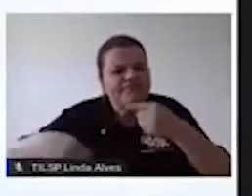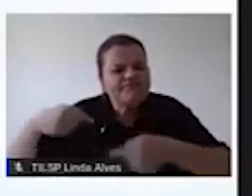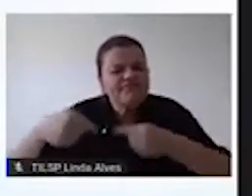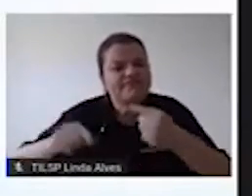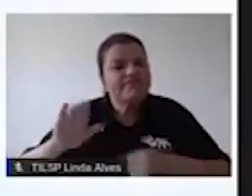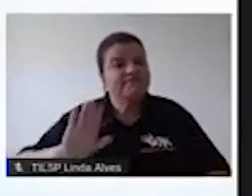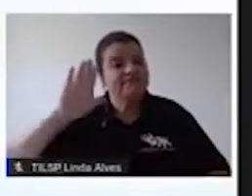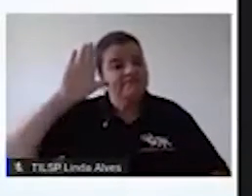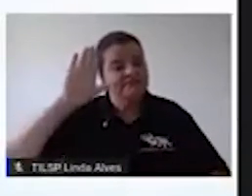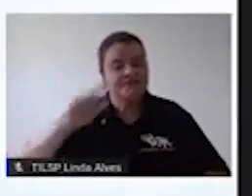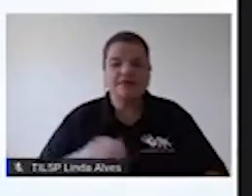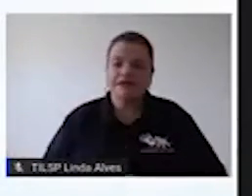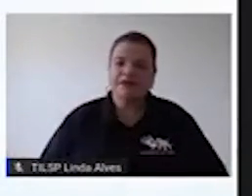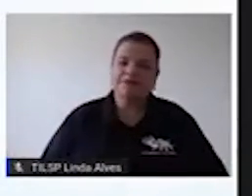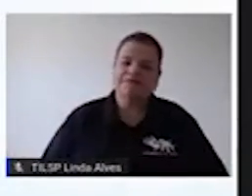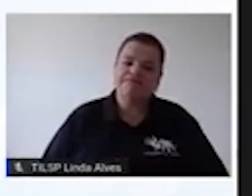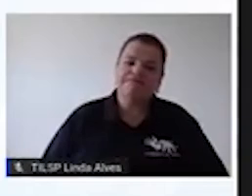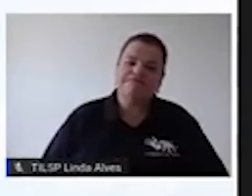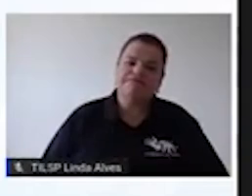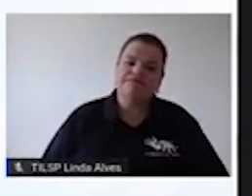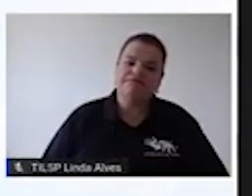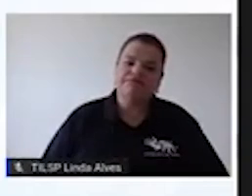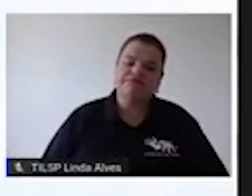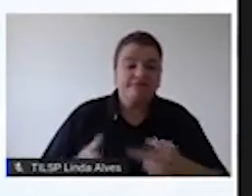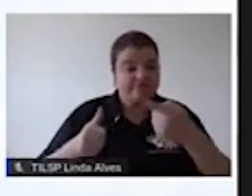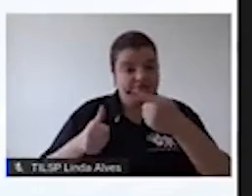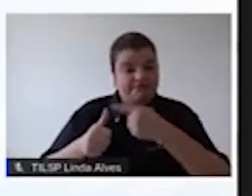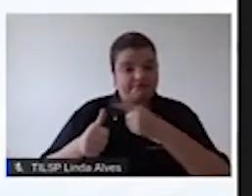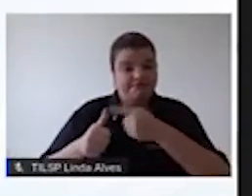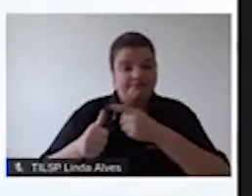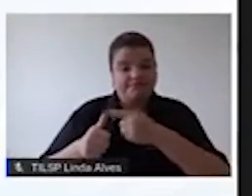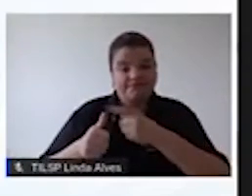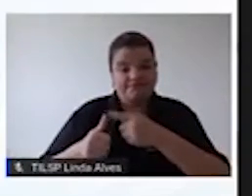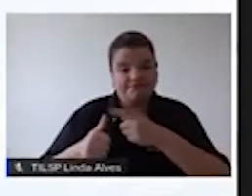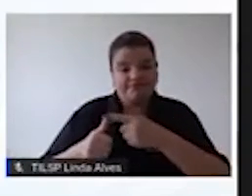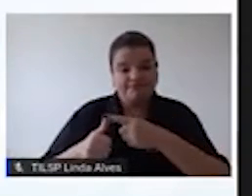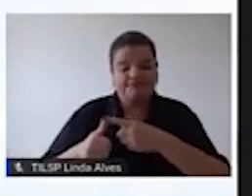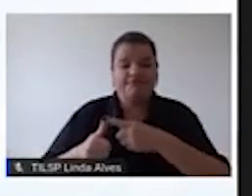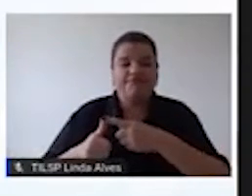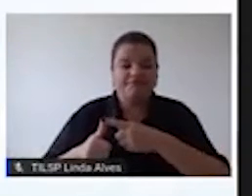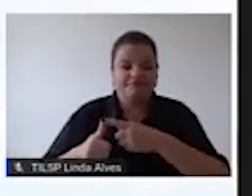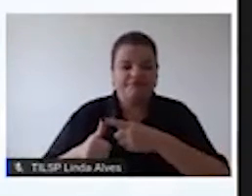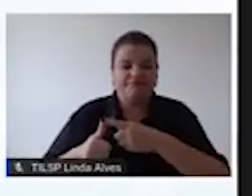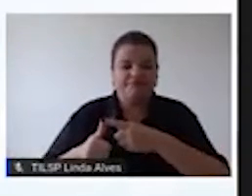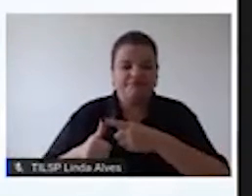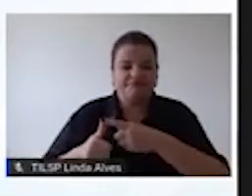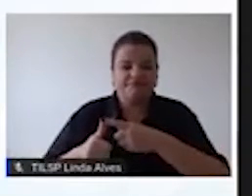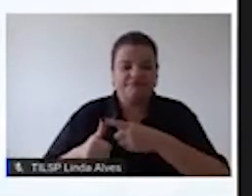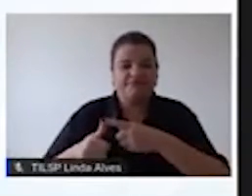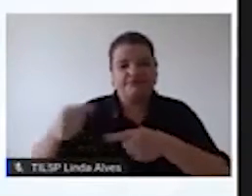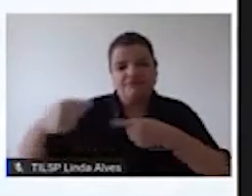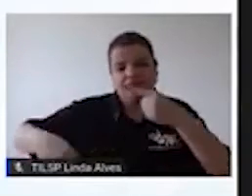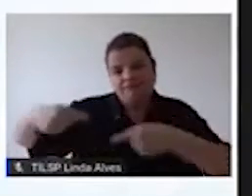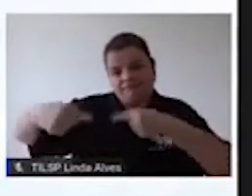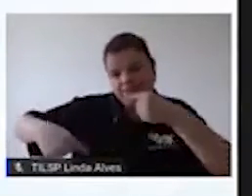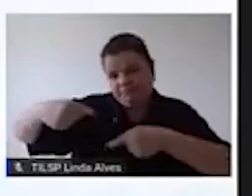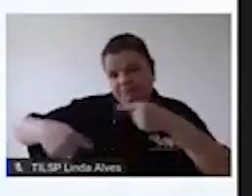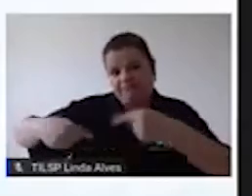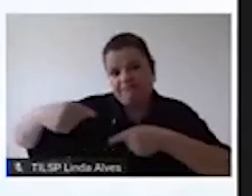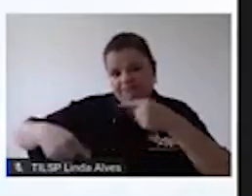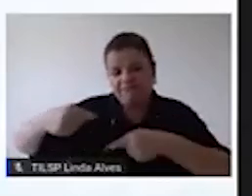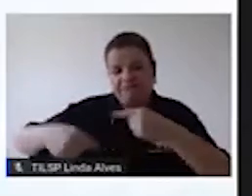Gilce, primeiro que eu sou, né, até por estar tendo uma vida partidária